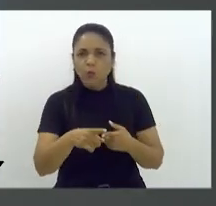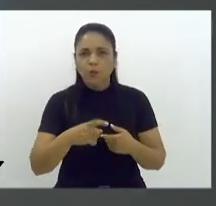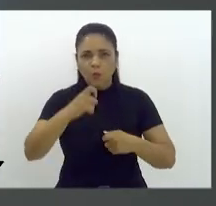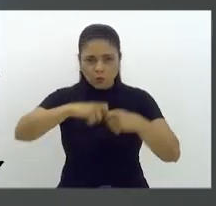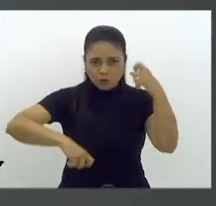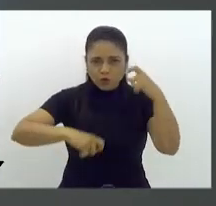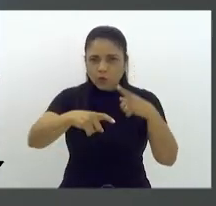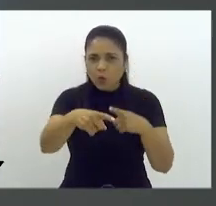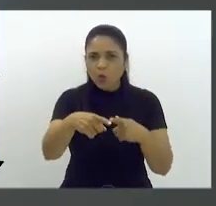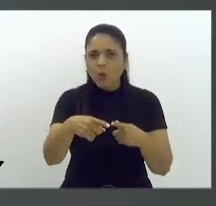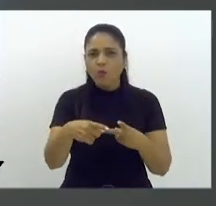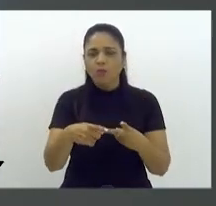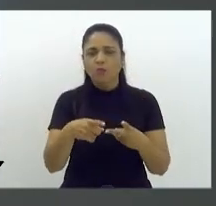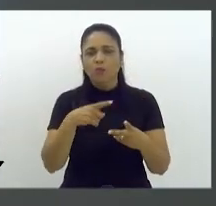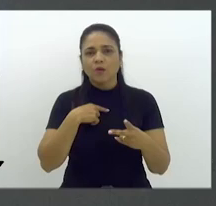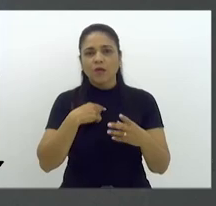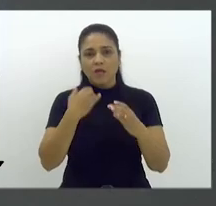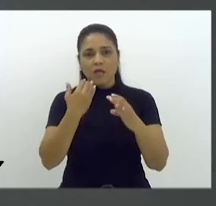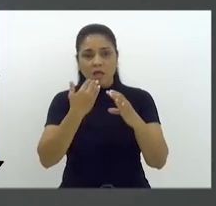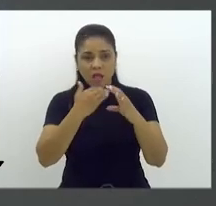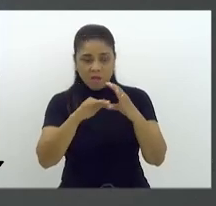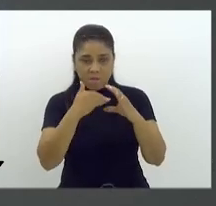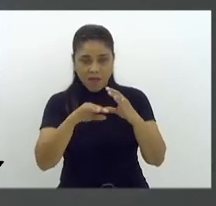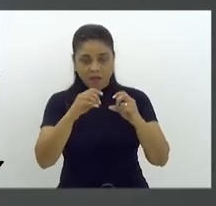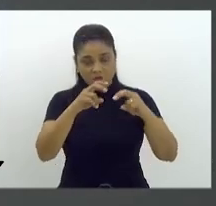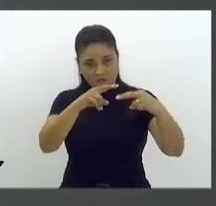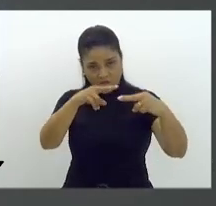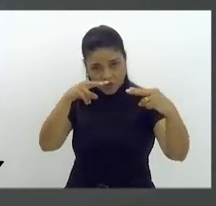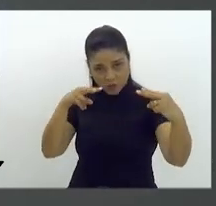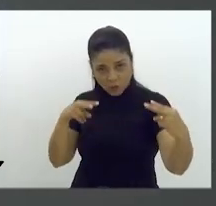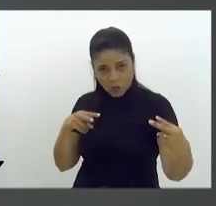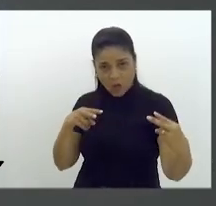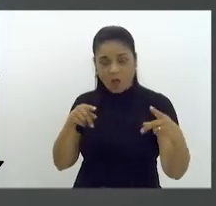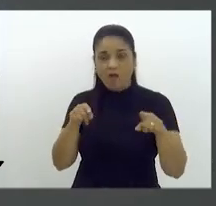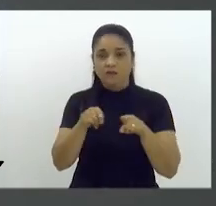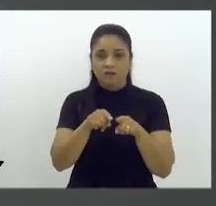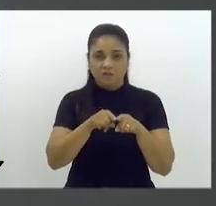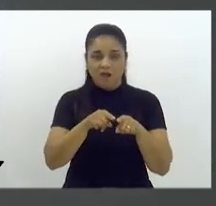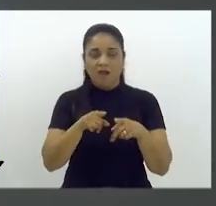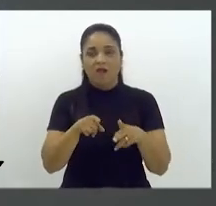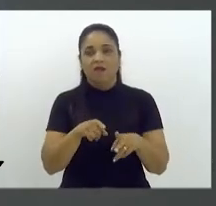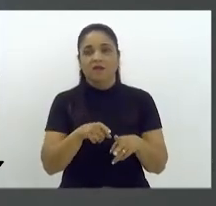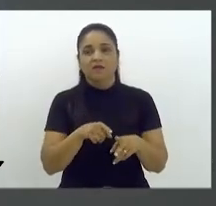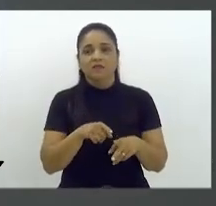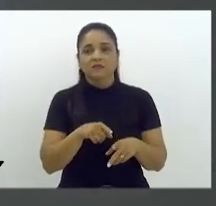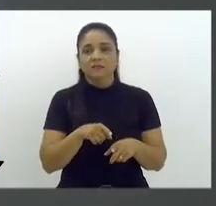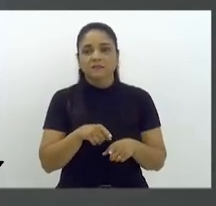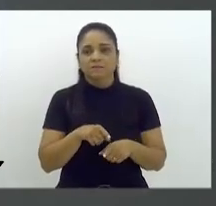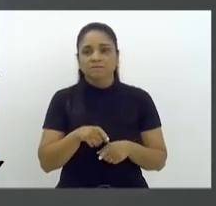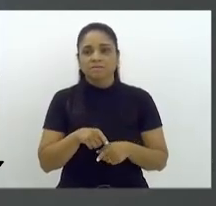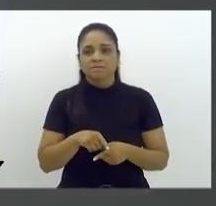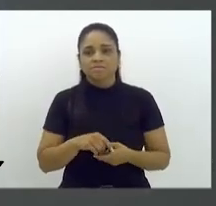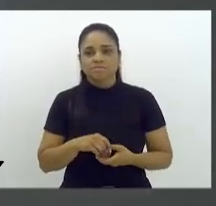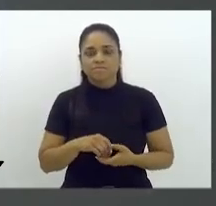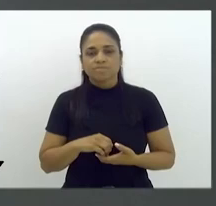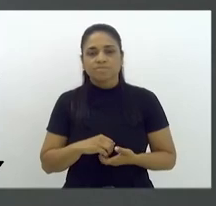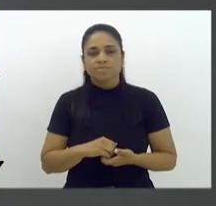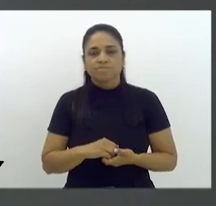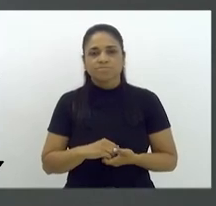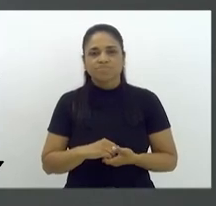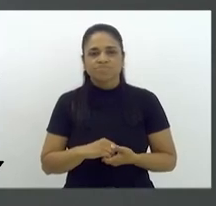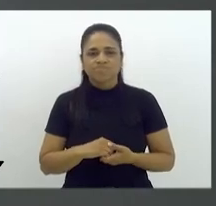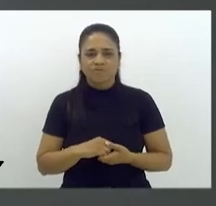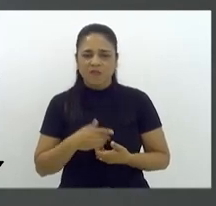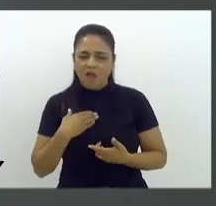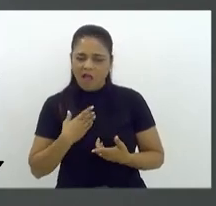meio se for praticado em meio digital estupro virtual e tem as sete extorsão né que é a chantagem